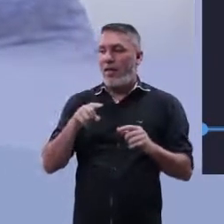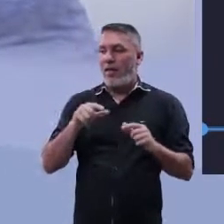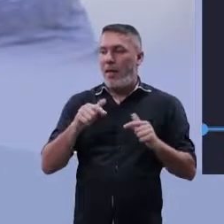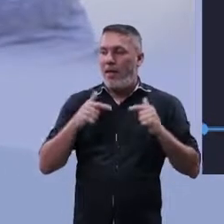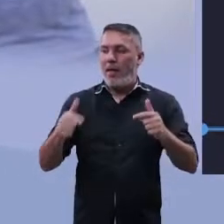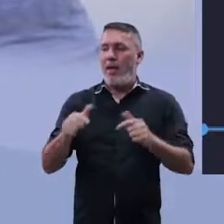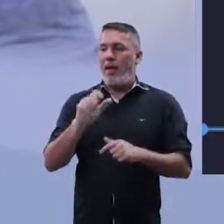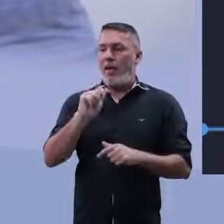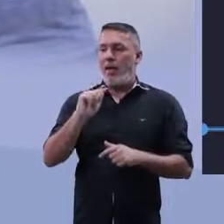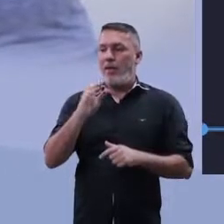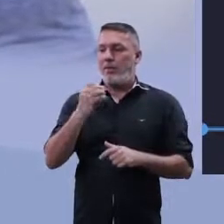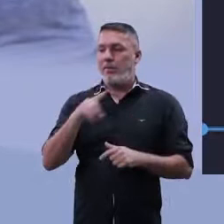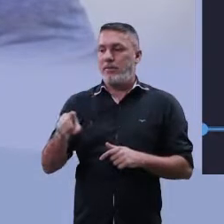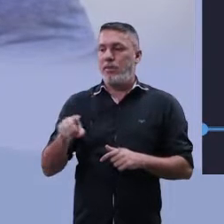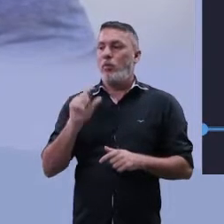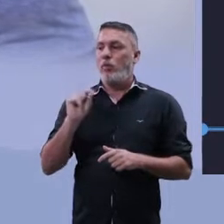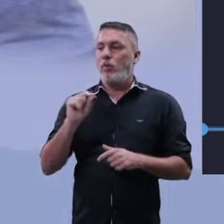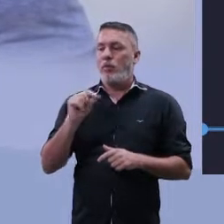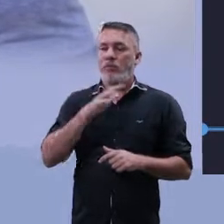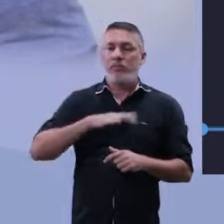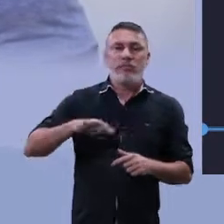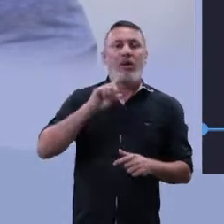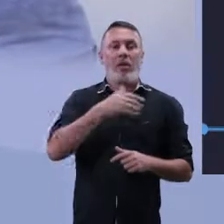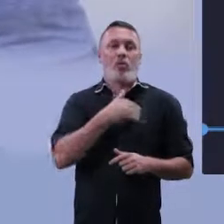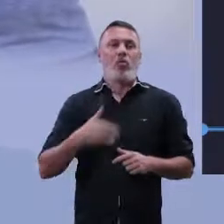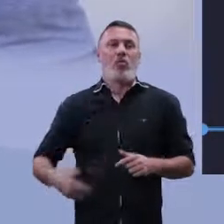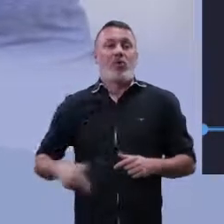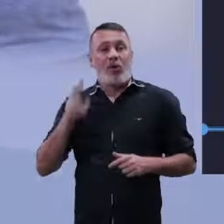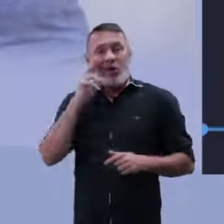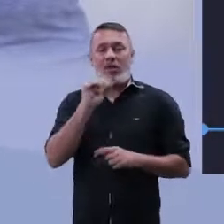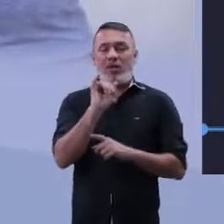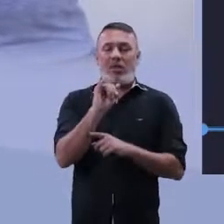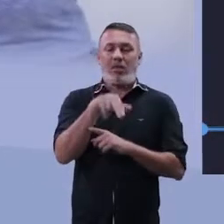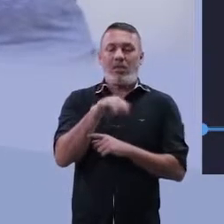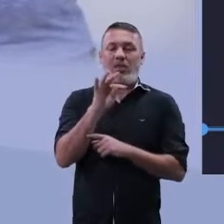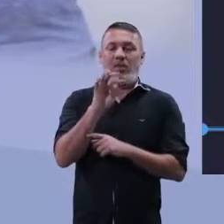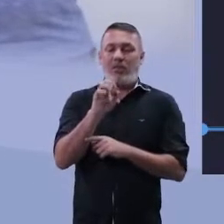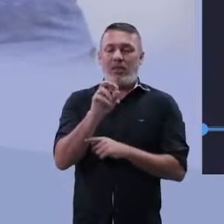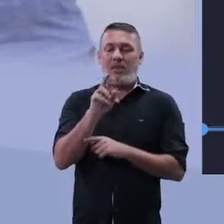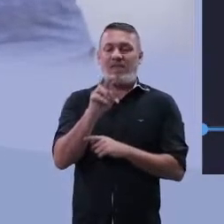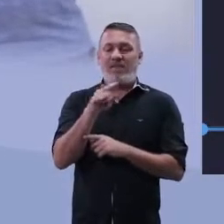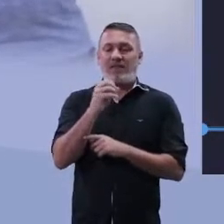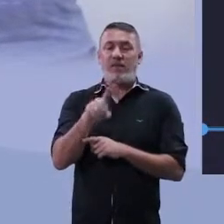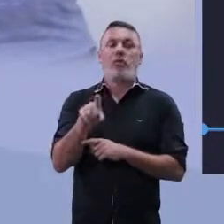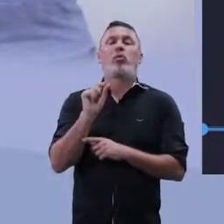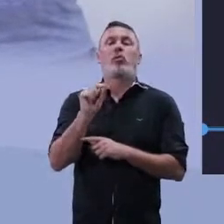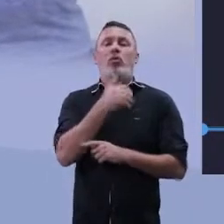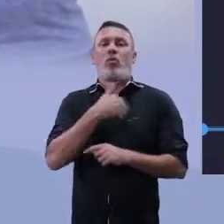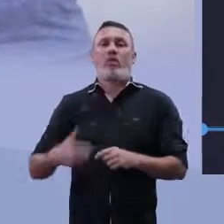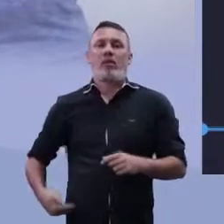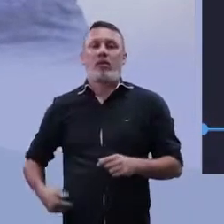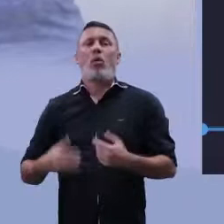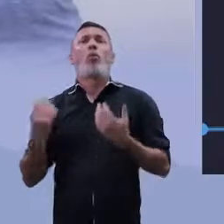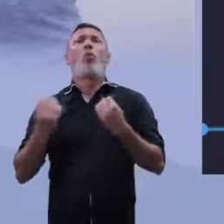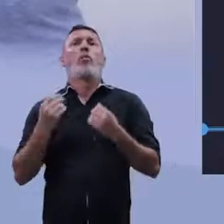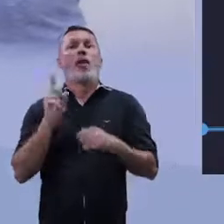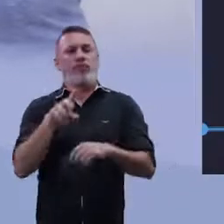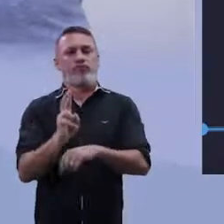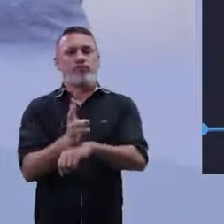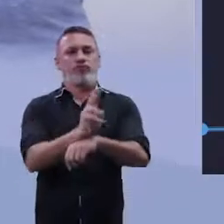comigo. Ação. Ação de quem? Uma intervenção governamental. Então já tem ali a ação. Por meio de